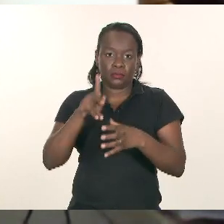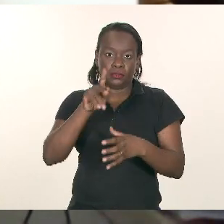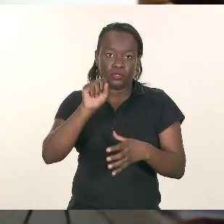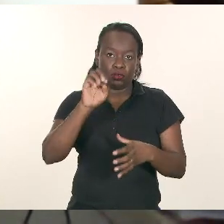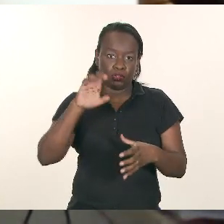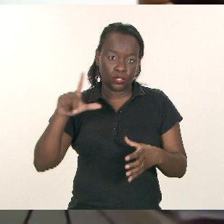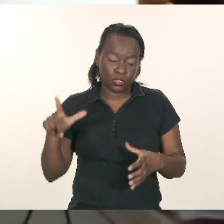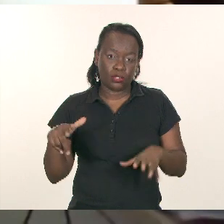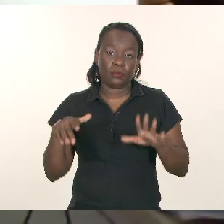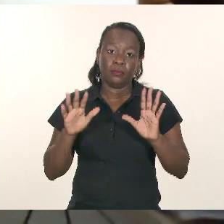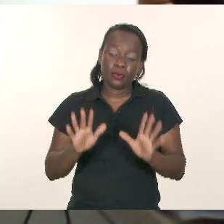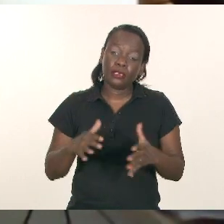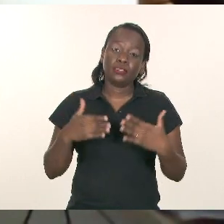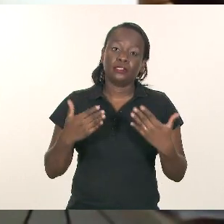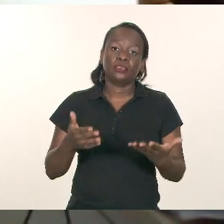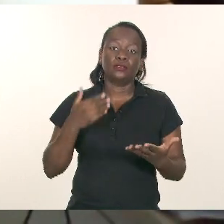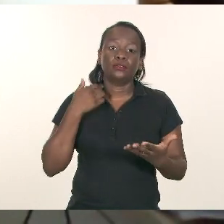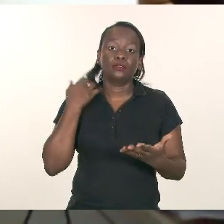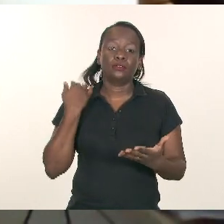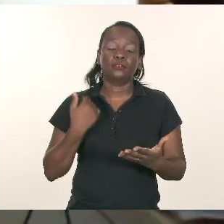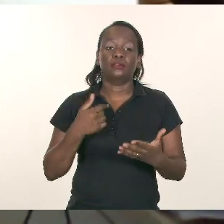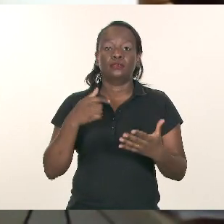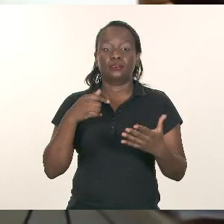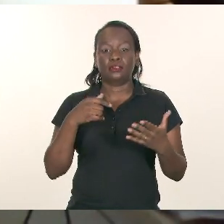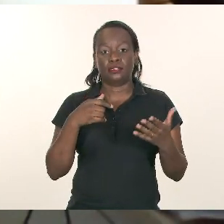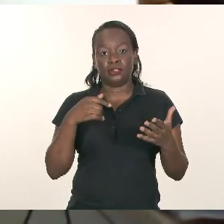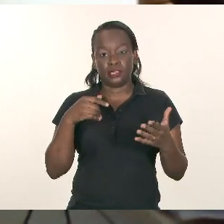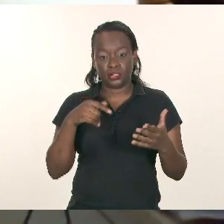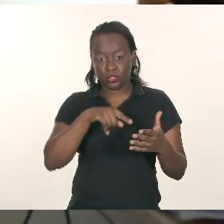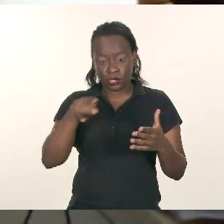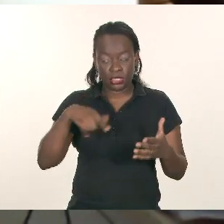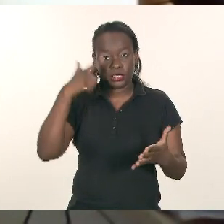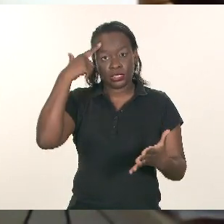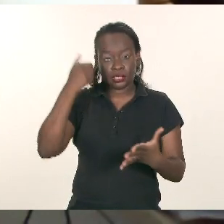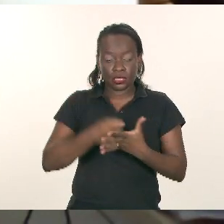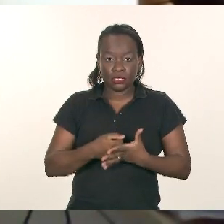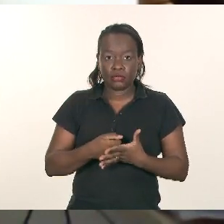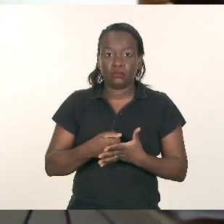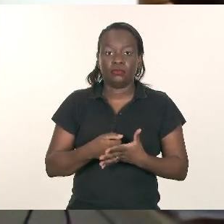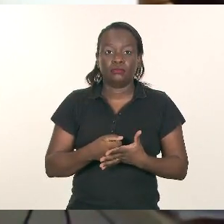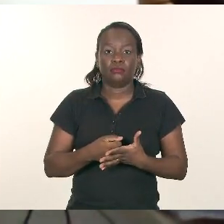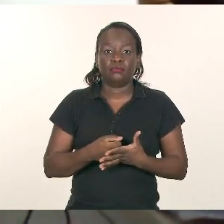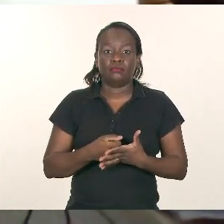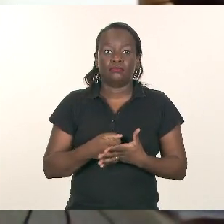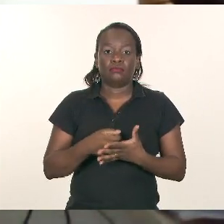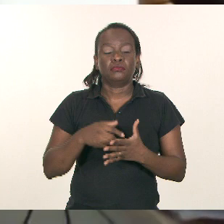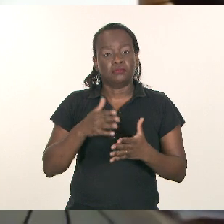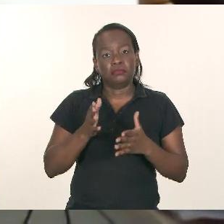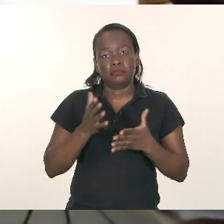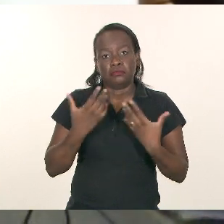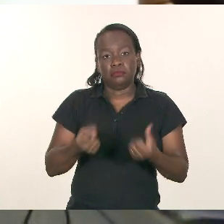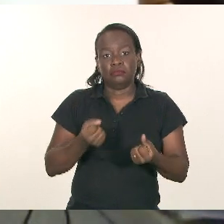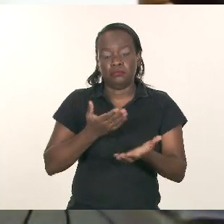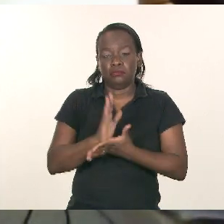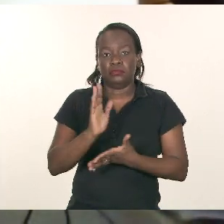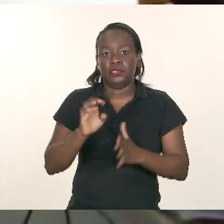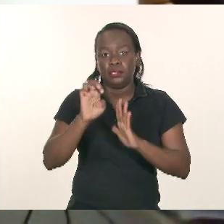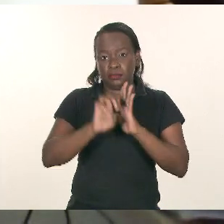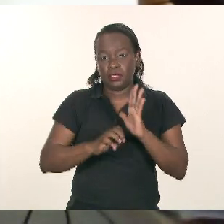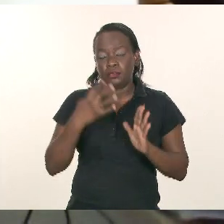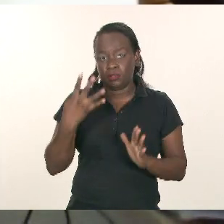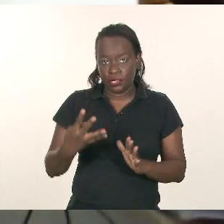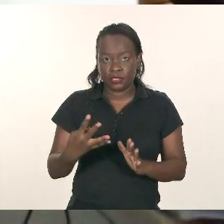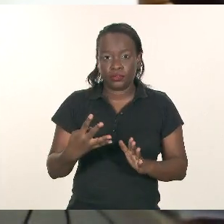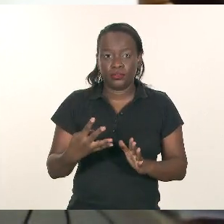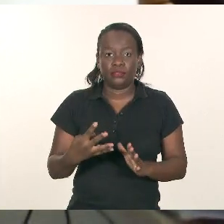Assim posto, passamos no nosso parecer Está favorável à emenda